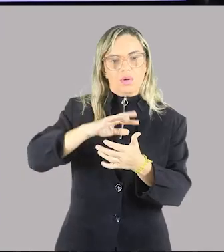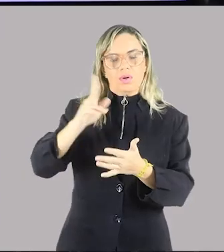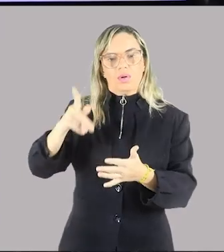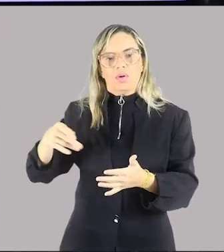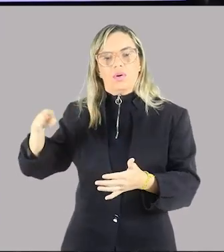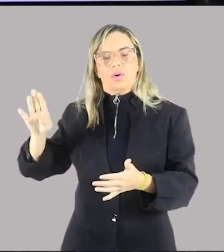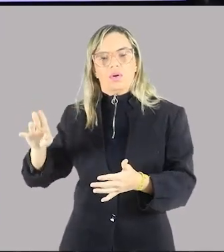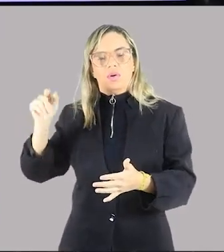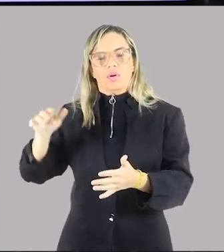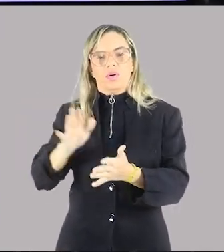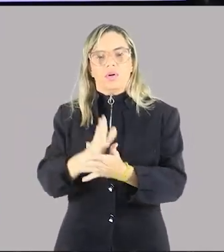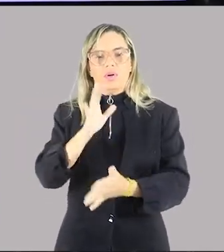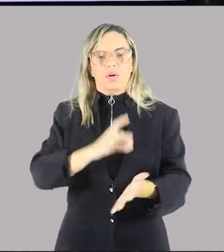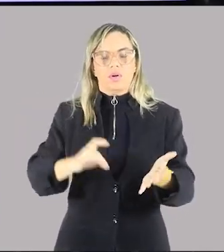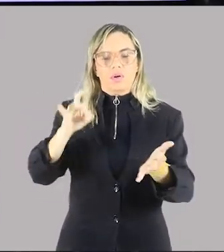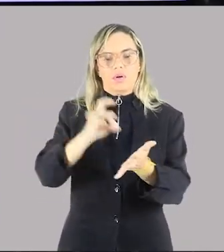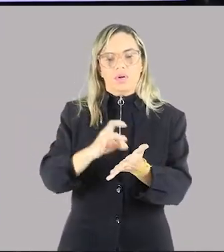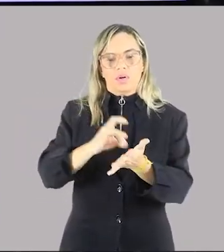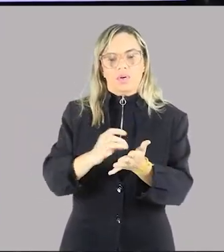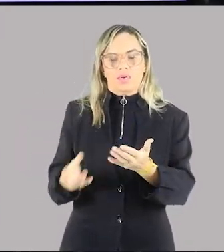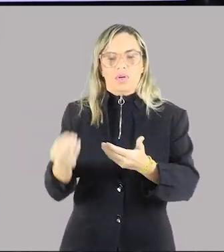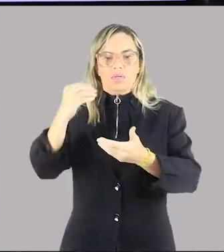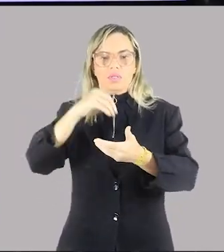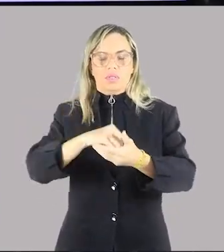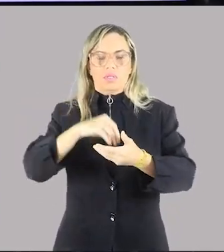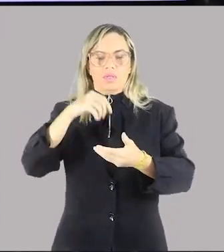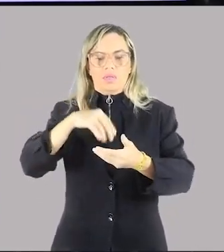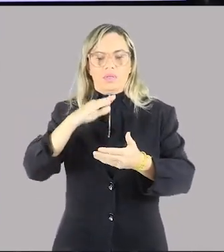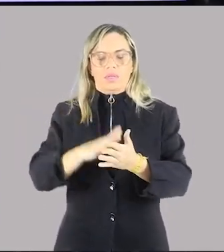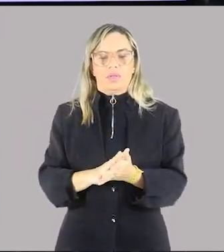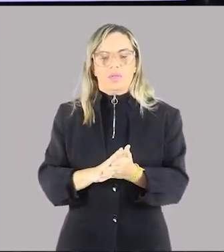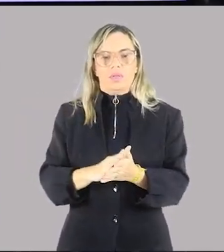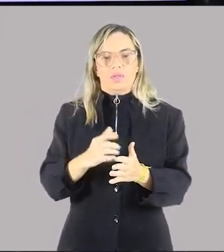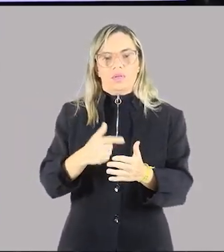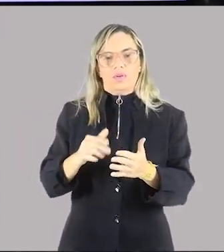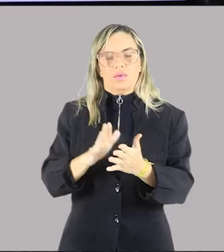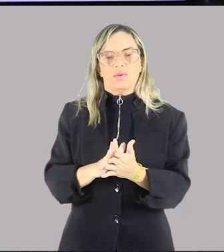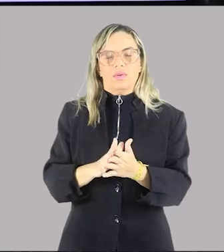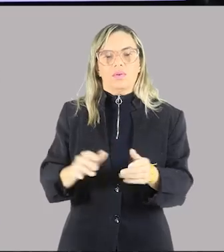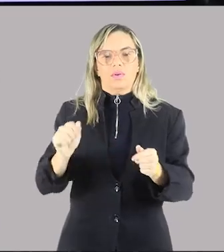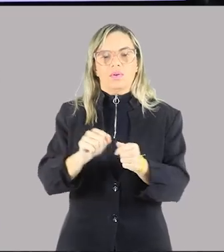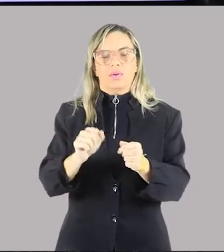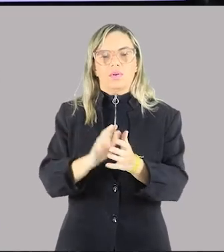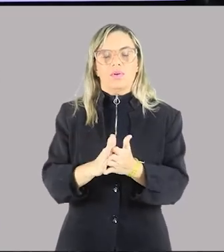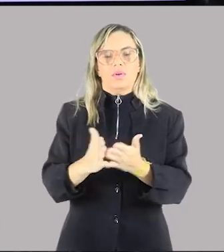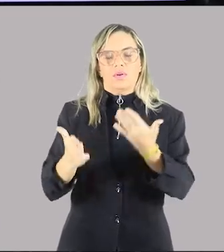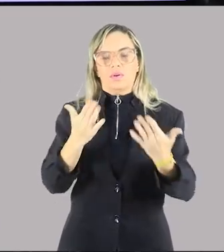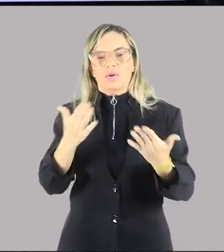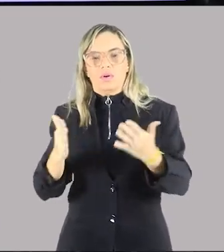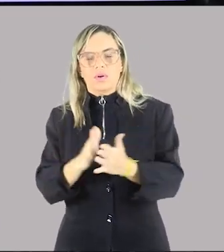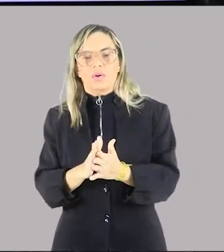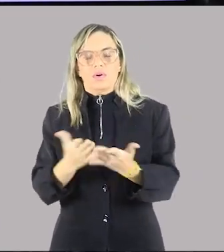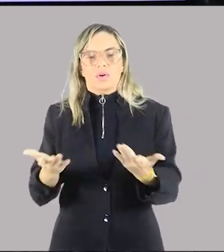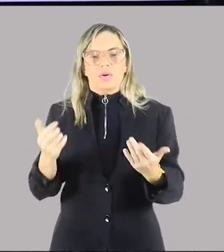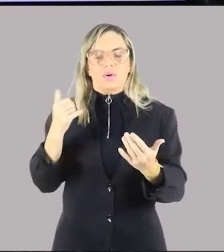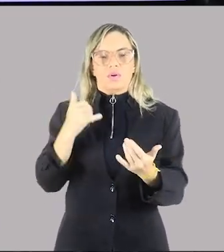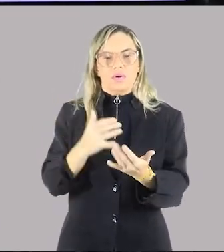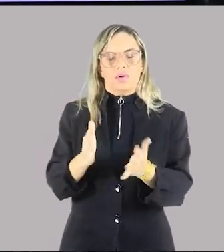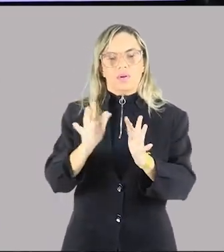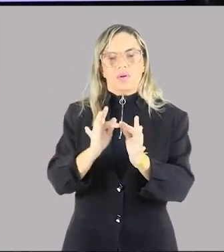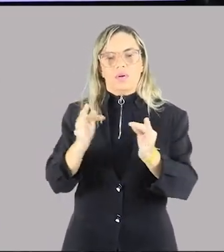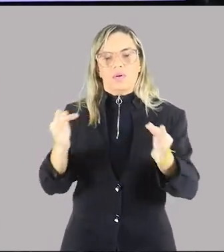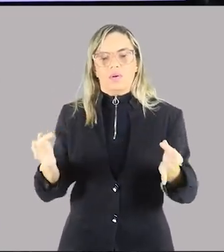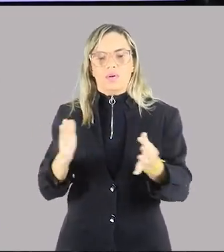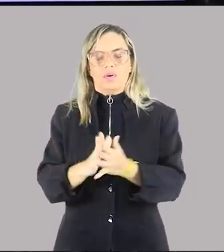um órgão da administração pública, é parte da administração pública. Eu vou fazer uma analogia simplificadora, obviamente, uma analogia